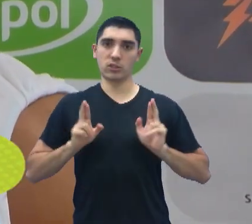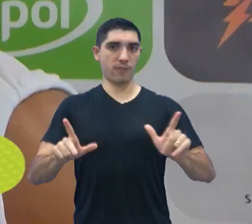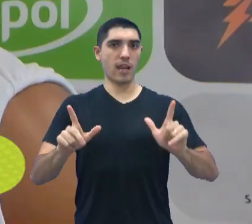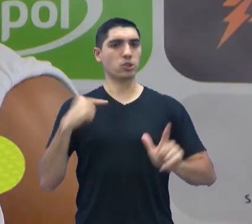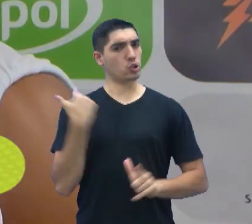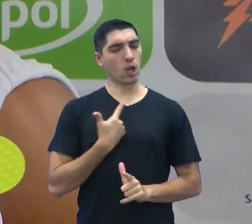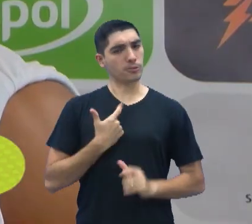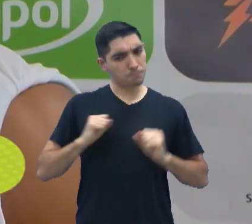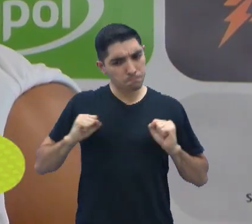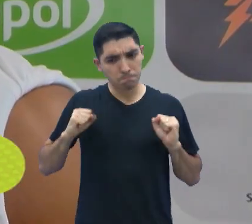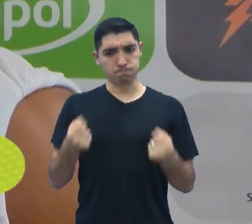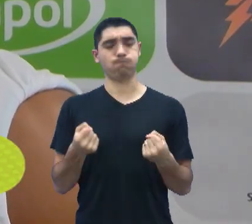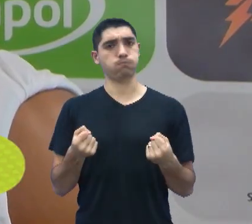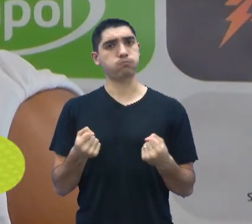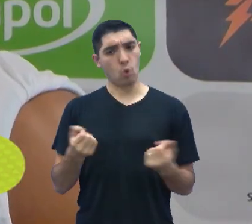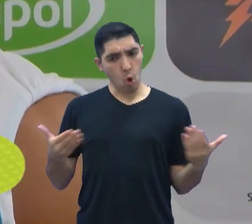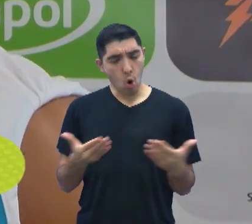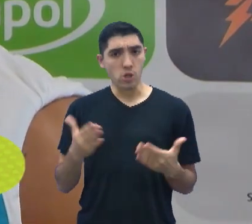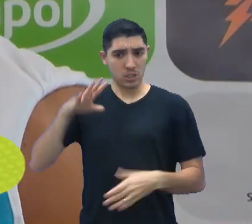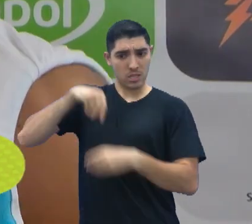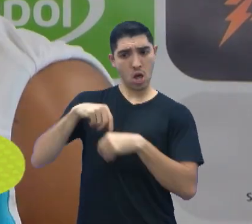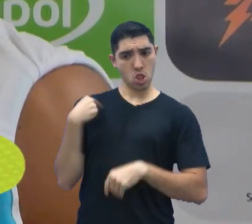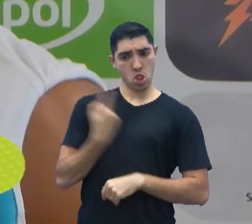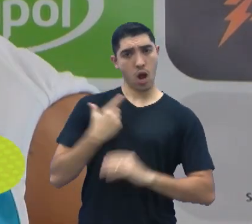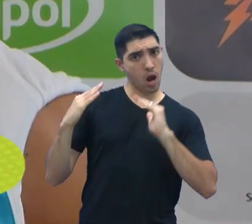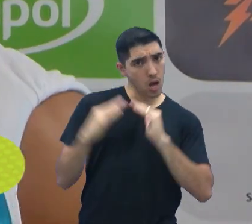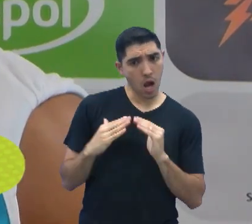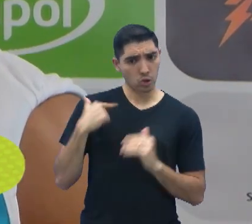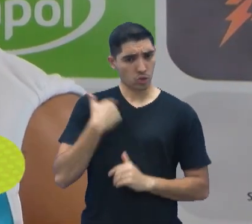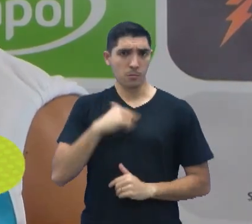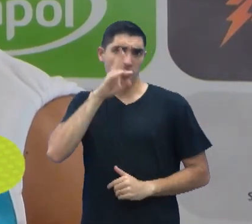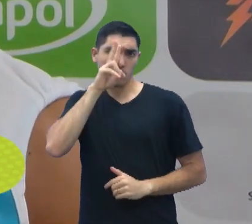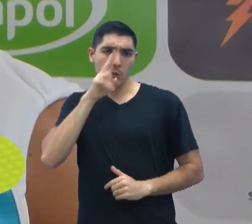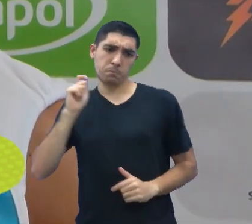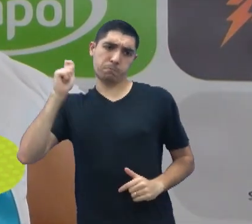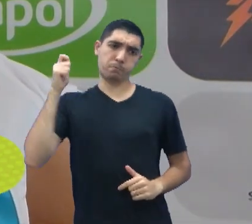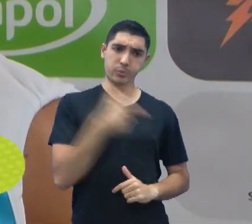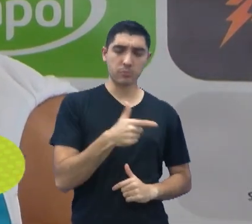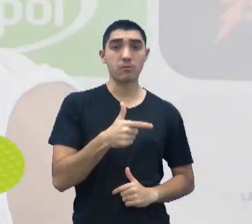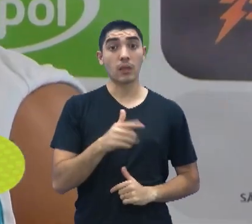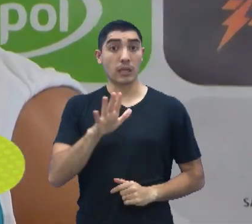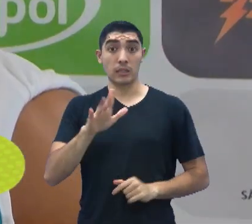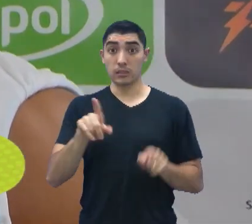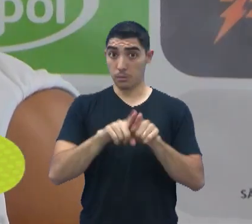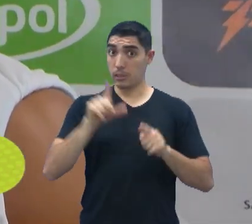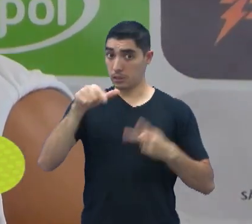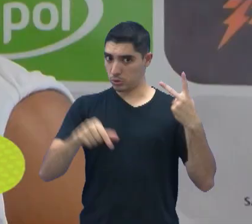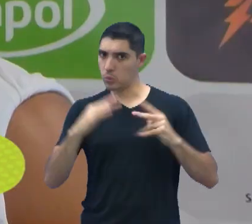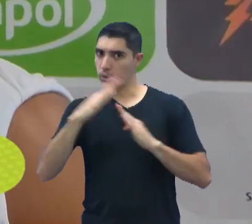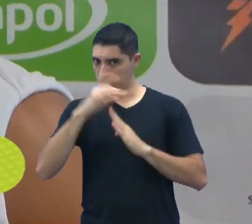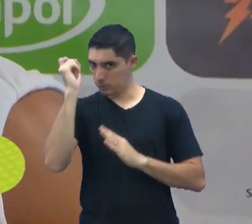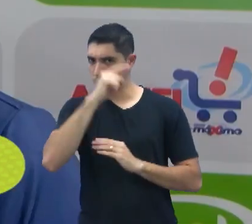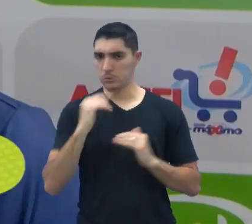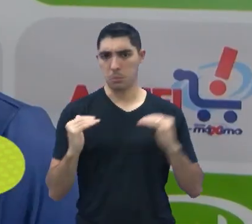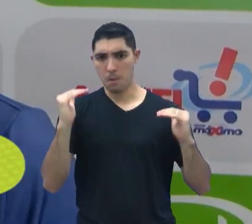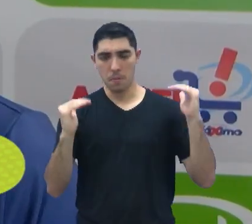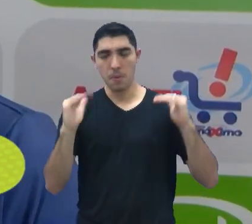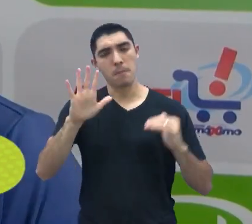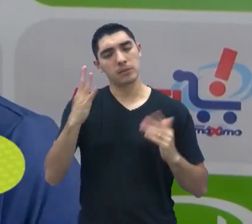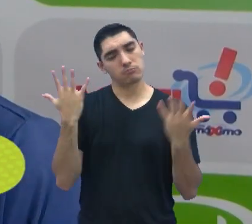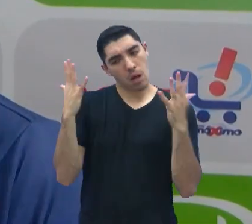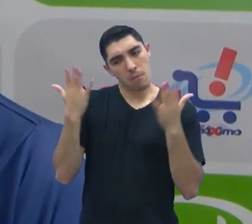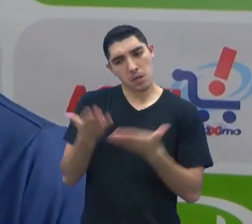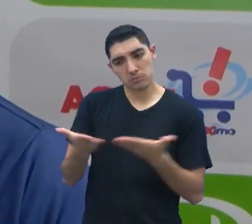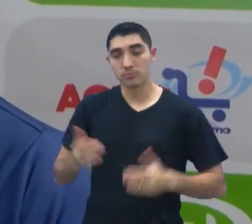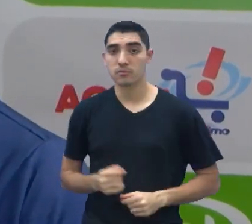para cima, mesmo sabendo que eles vinham como franco atirador, como foi no segundo set, que é uma coisa difícil de lidar, mas acho que a gente está de parabéns pela conquista. Eu acho que a gente